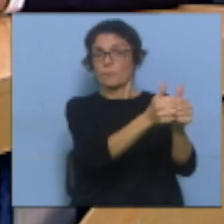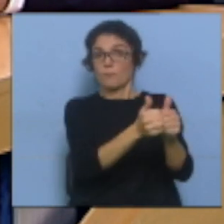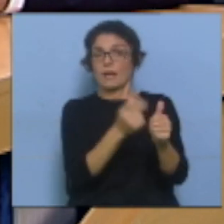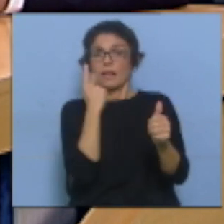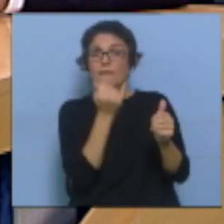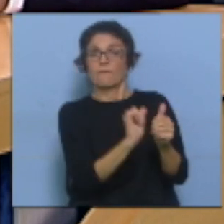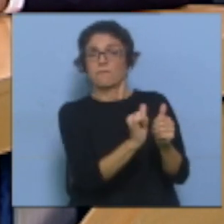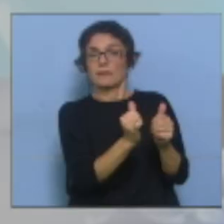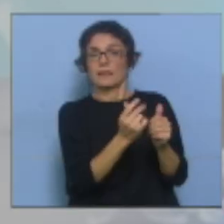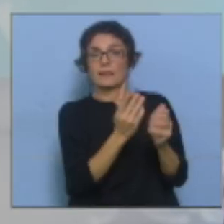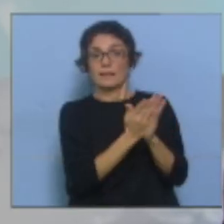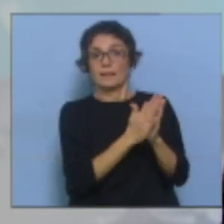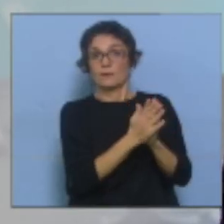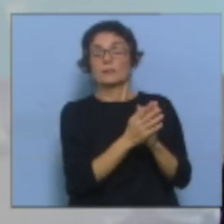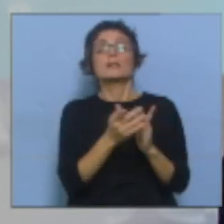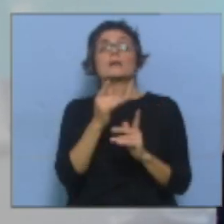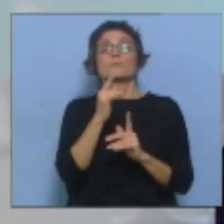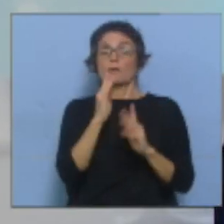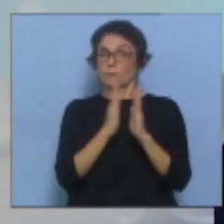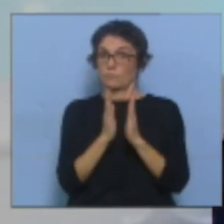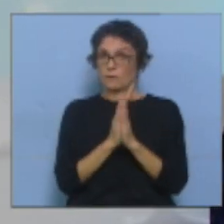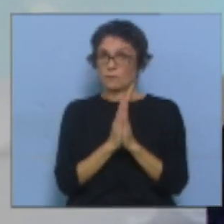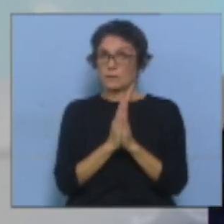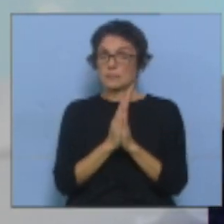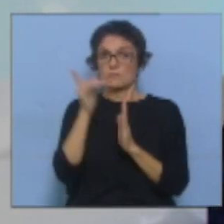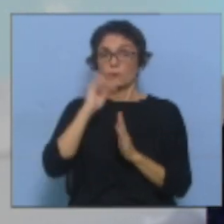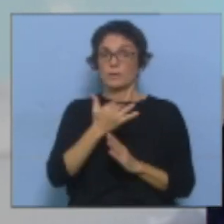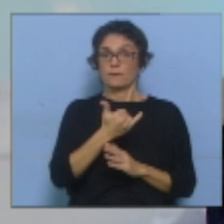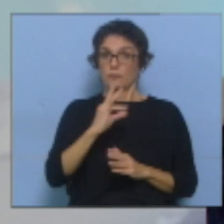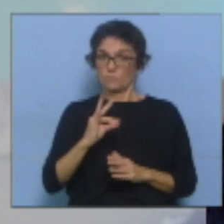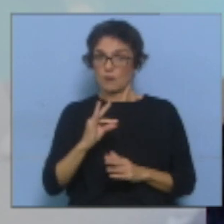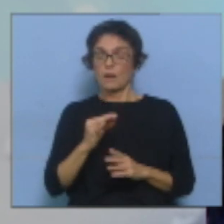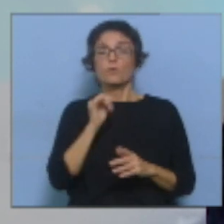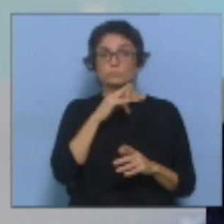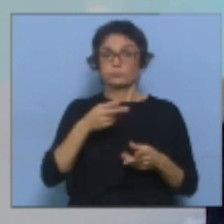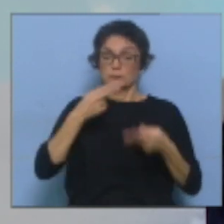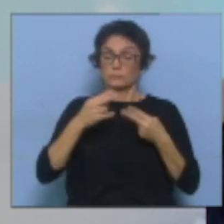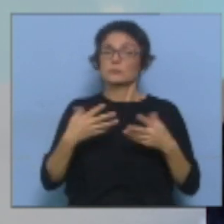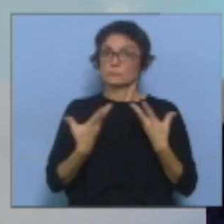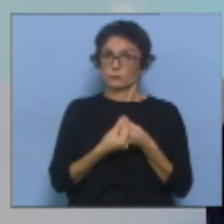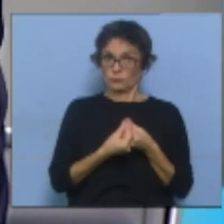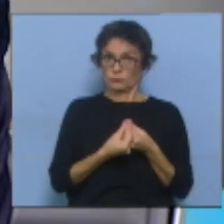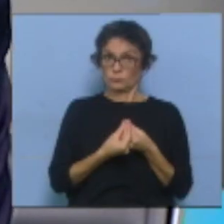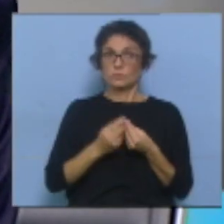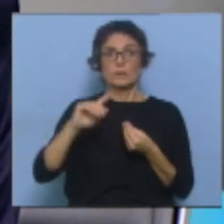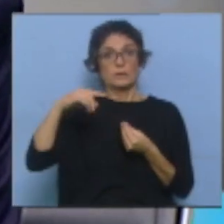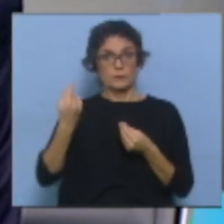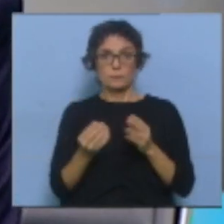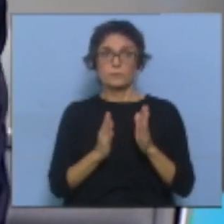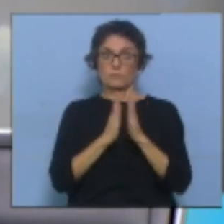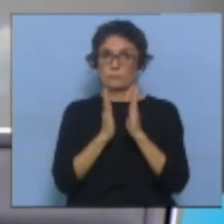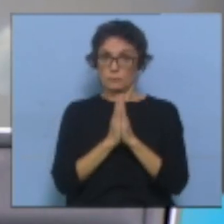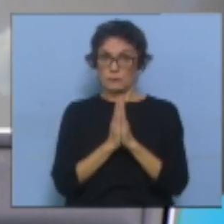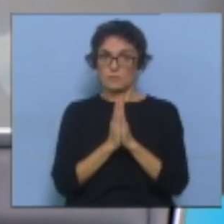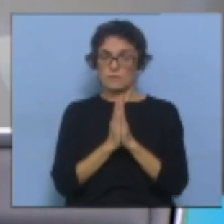dia, missa do no dia Galo. 24 à missa do Galo, ou seja, podemos jantarmos juntos, podemos jantar juntos e depois vamos à missa do Galo. Nós voltamos